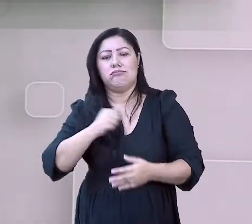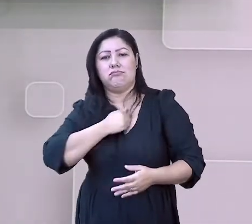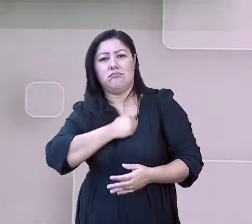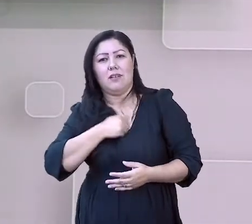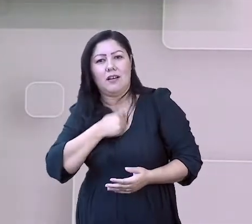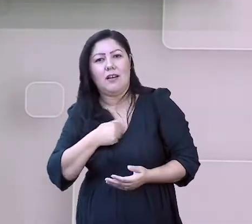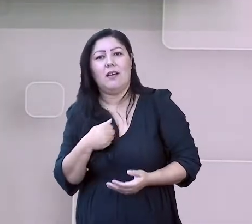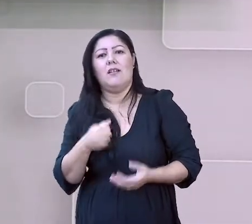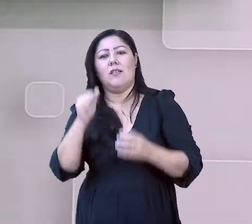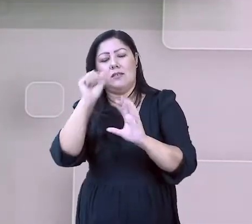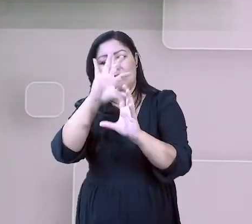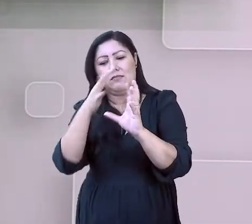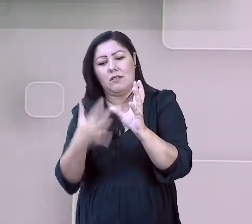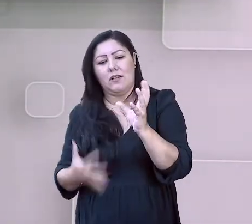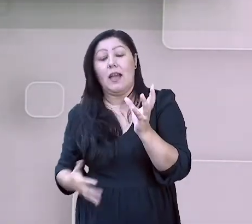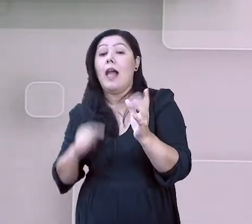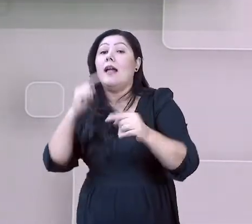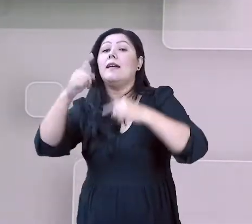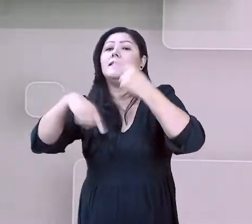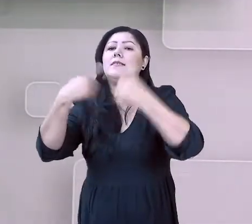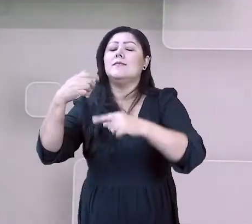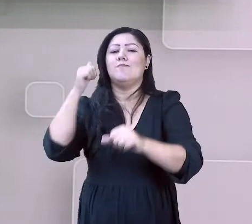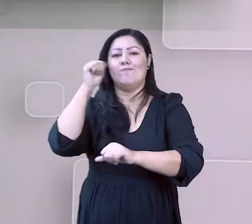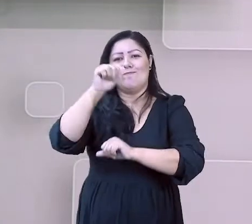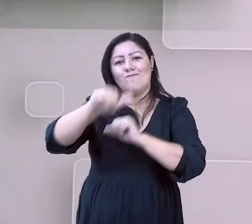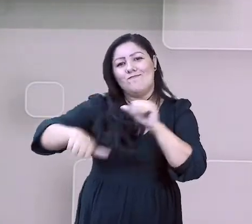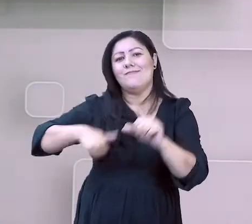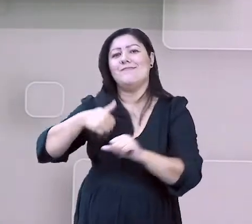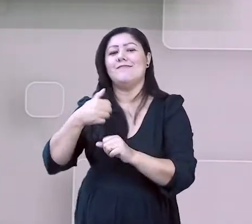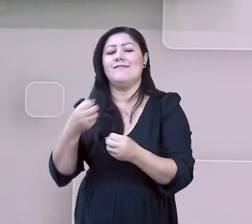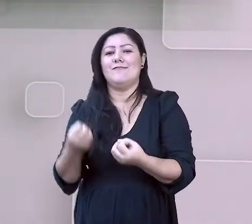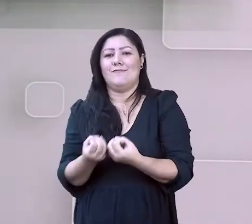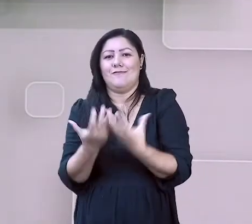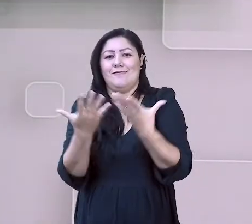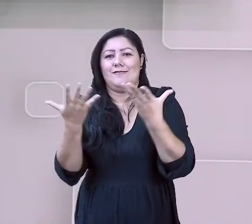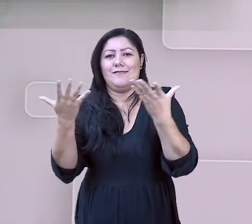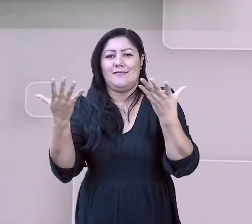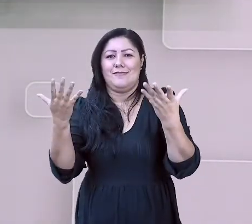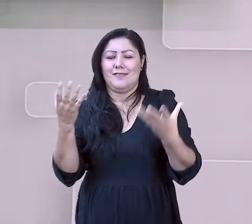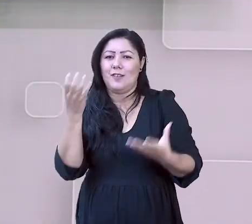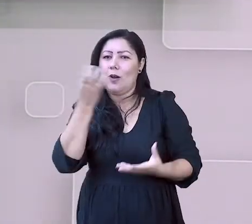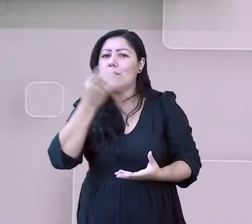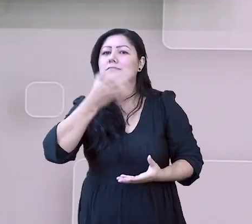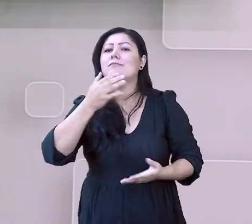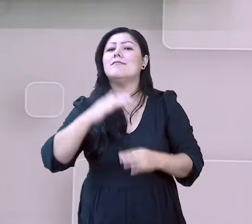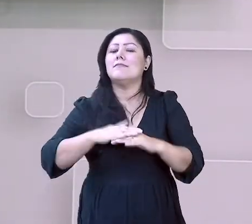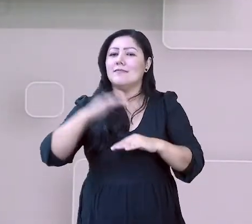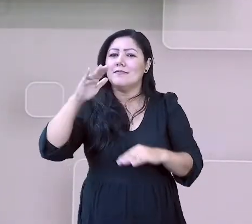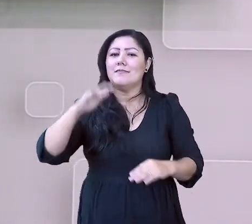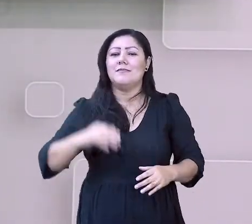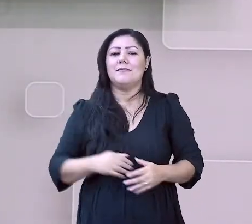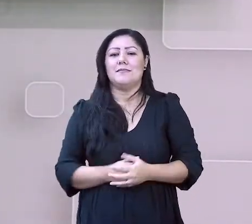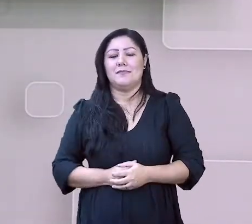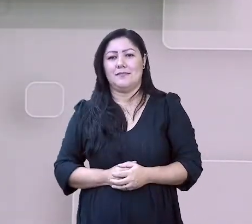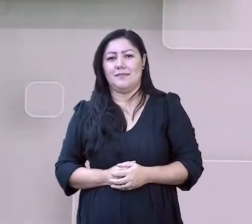ele vai reflorescer, ele vai se renovar e trazer mais frutos. Isso é não todas as